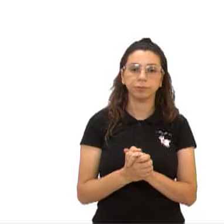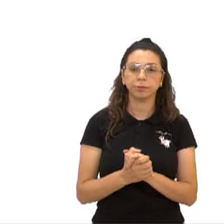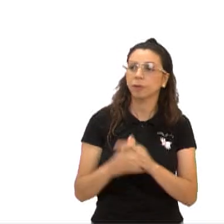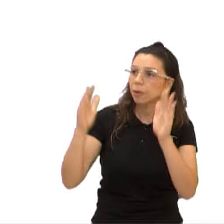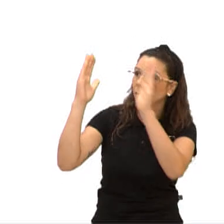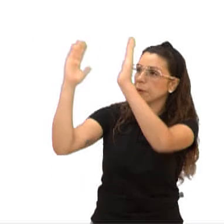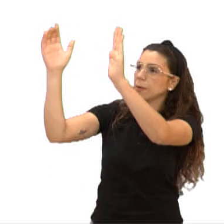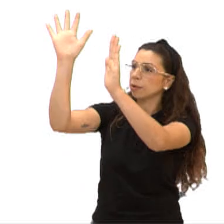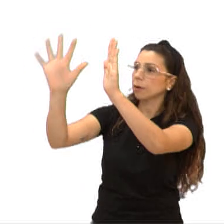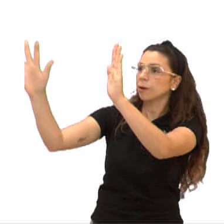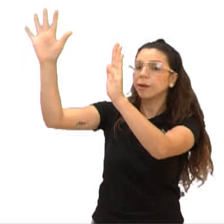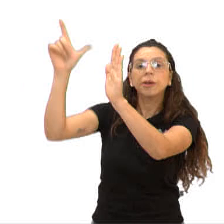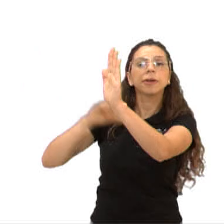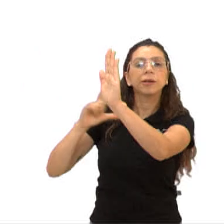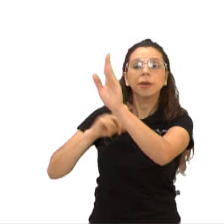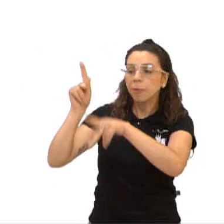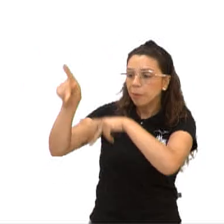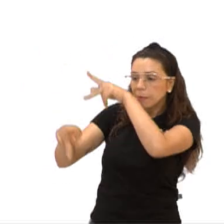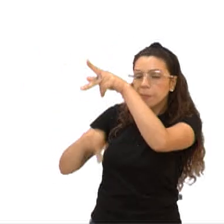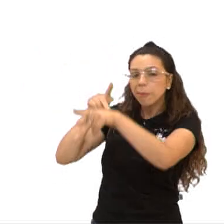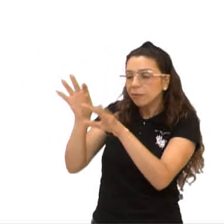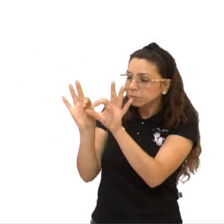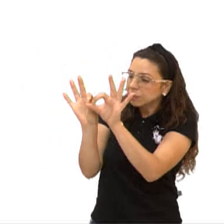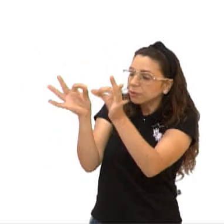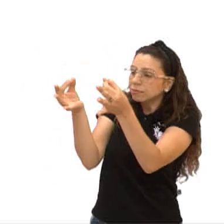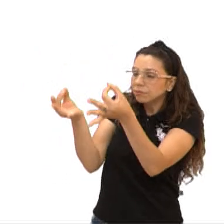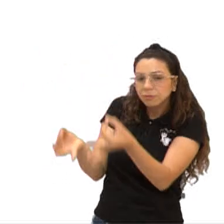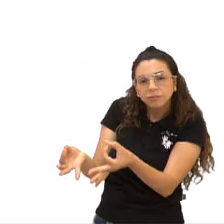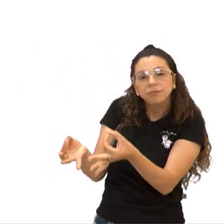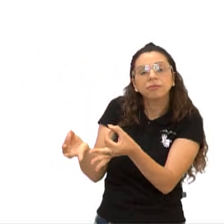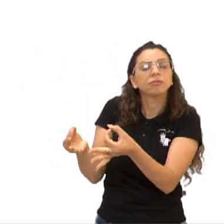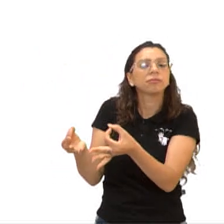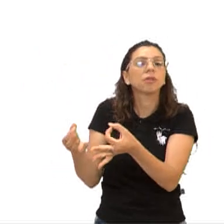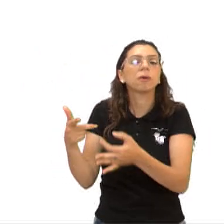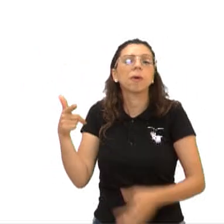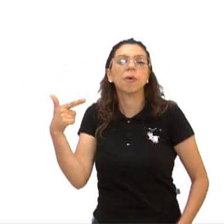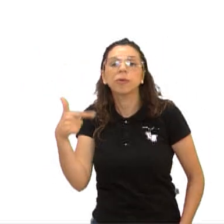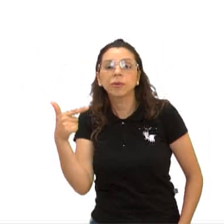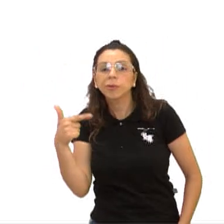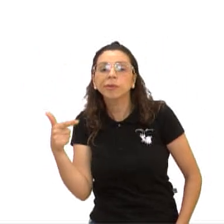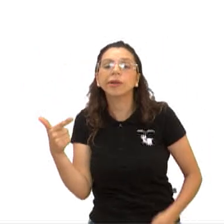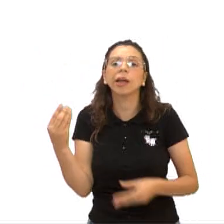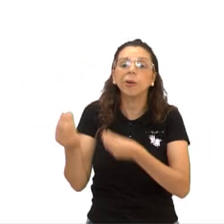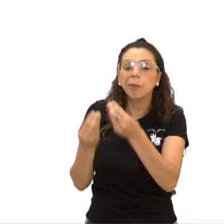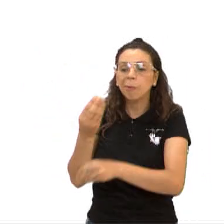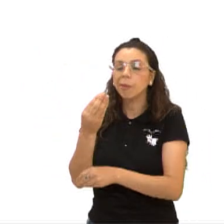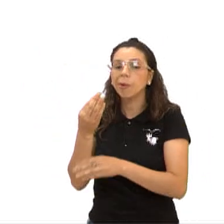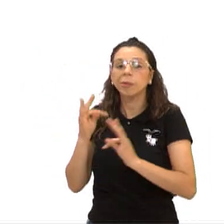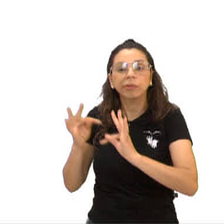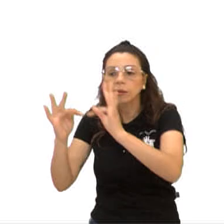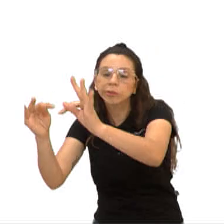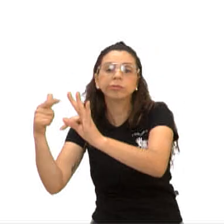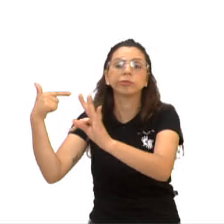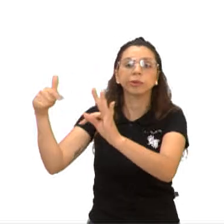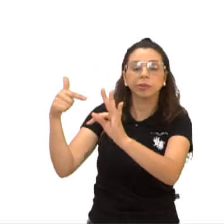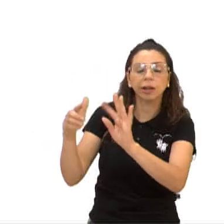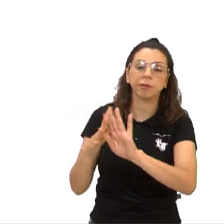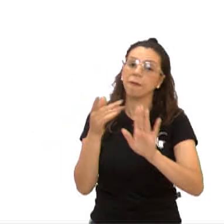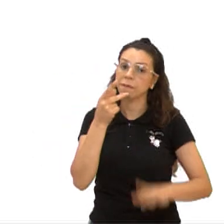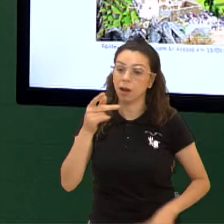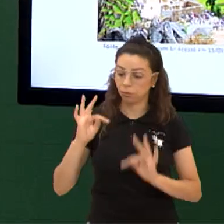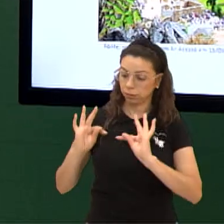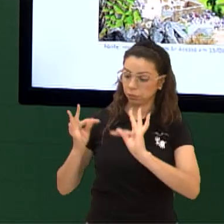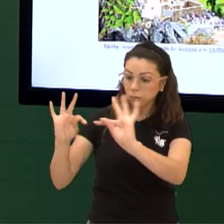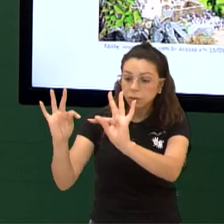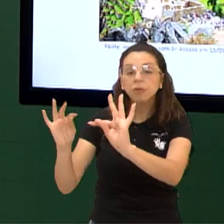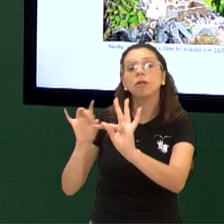professora Joyce é um povo mais rudimentar, não tinha tanto emprego de tecnologias. Quando a gente fala de tecnologias, a